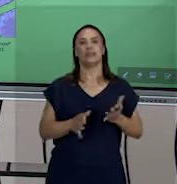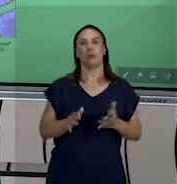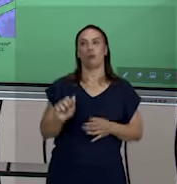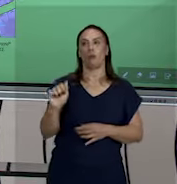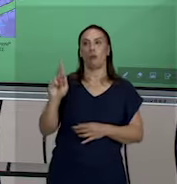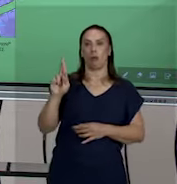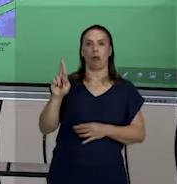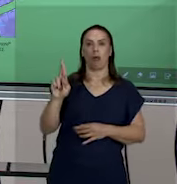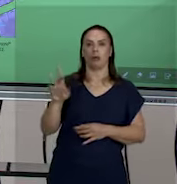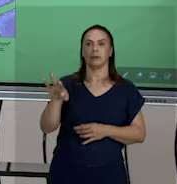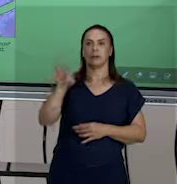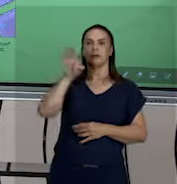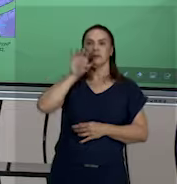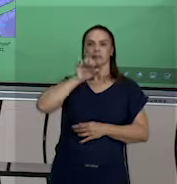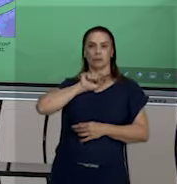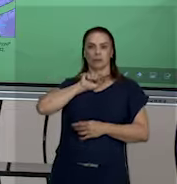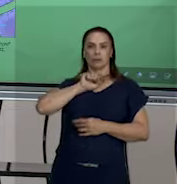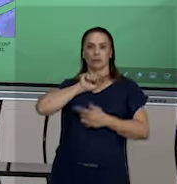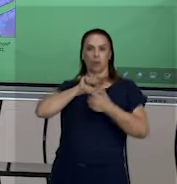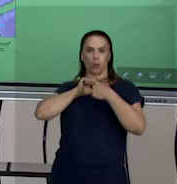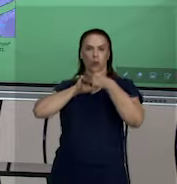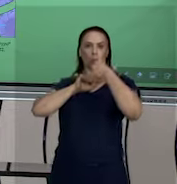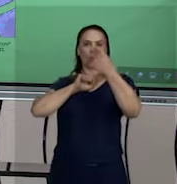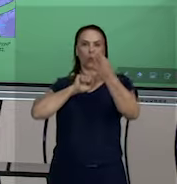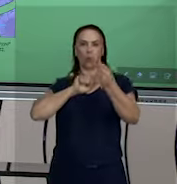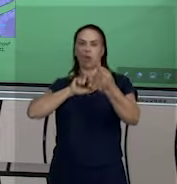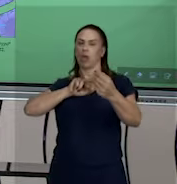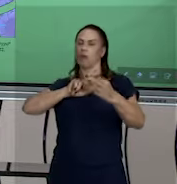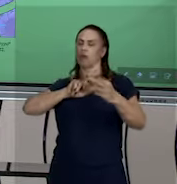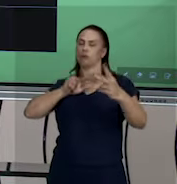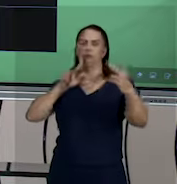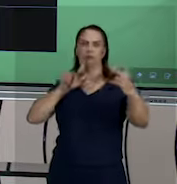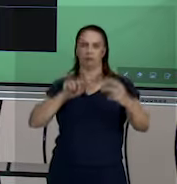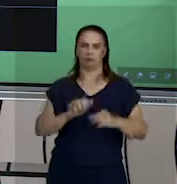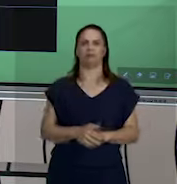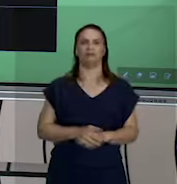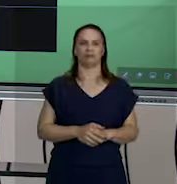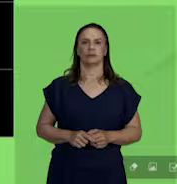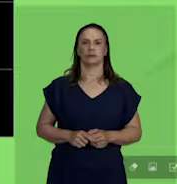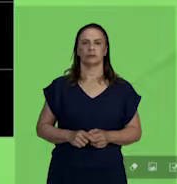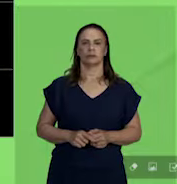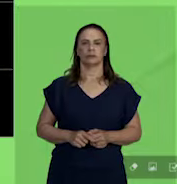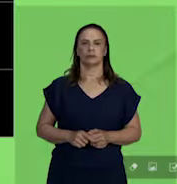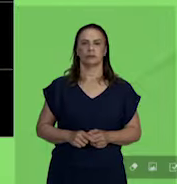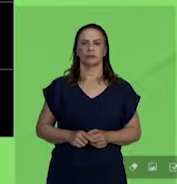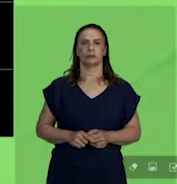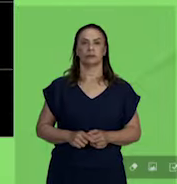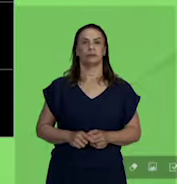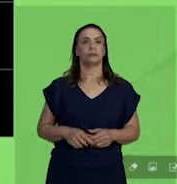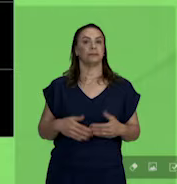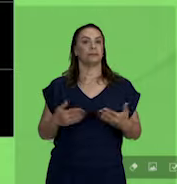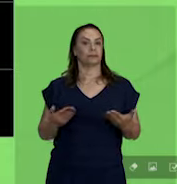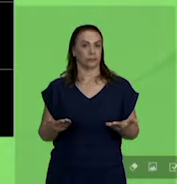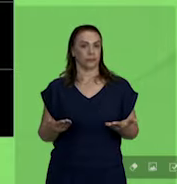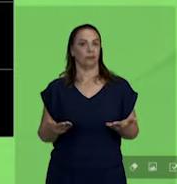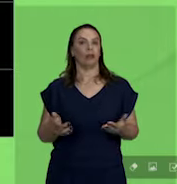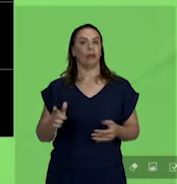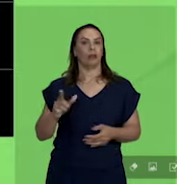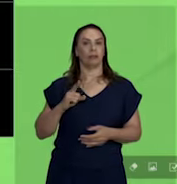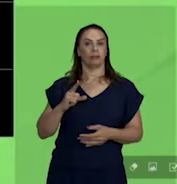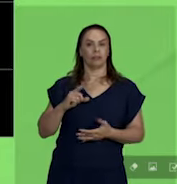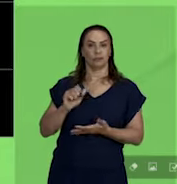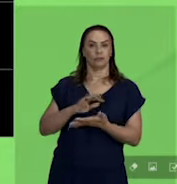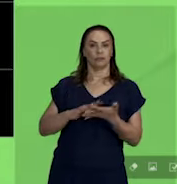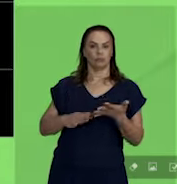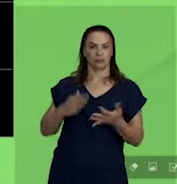inspira. O ar que a gente inspira não é o mesmo ar que a gente expira. Bom, temos uma outra atividade aqui para